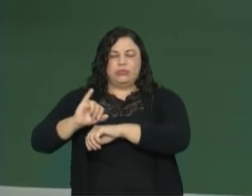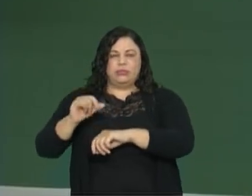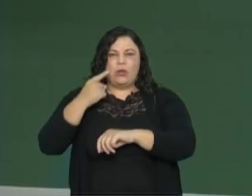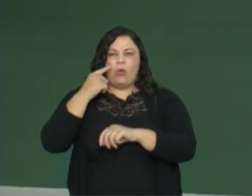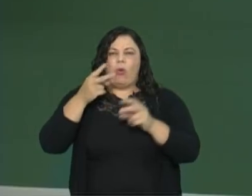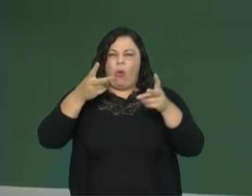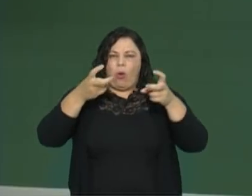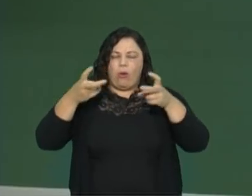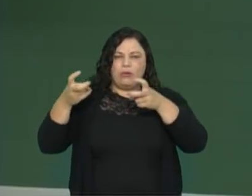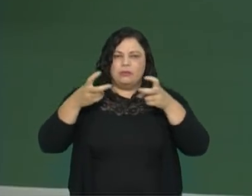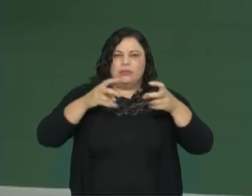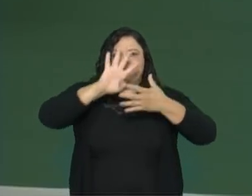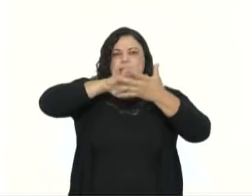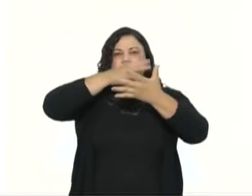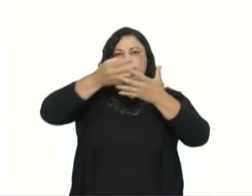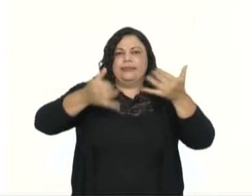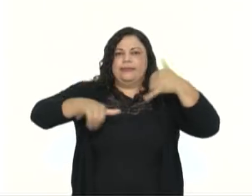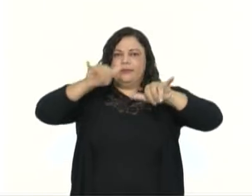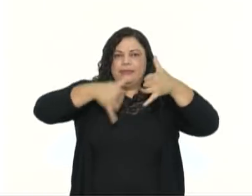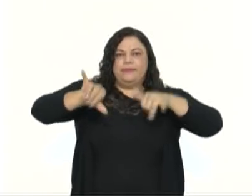vocês respondem. Faz aí.